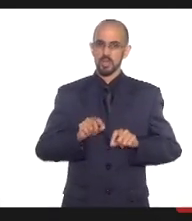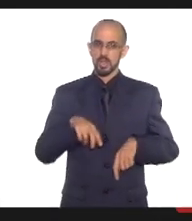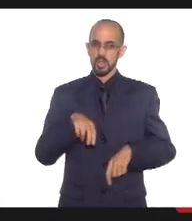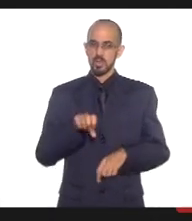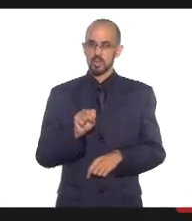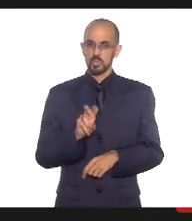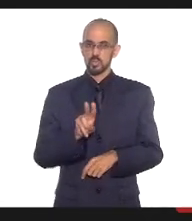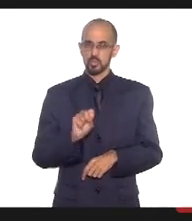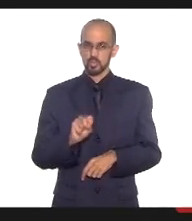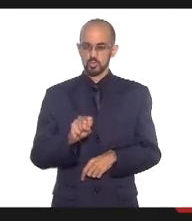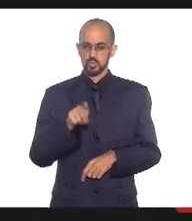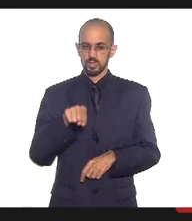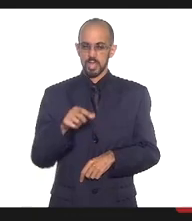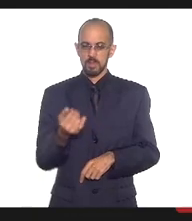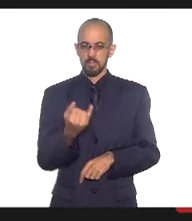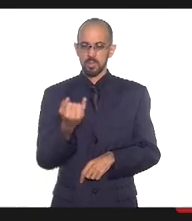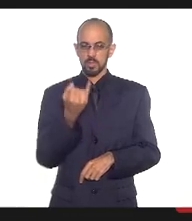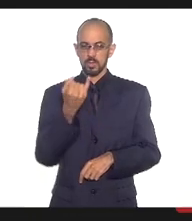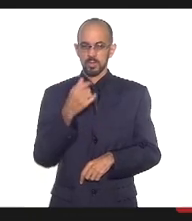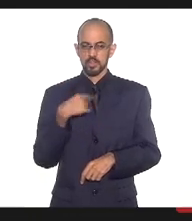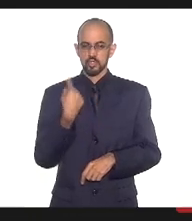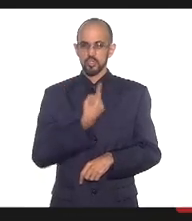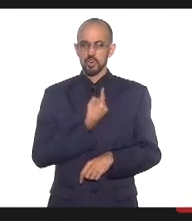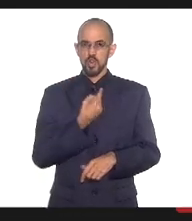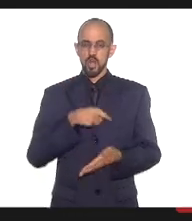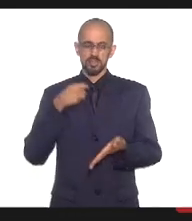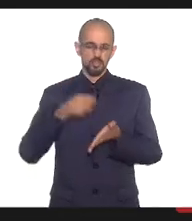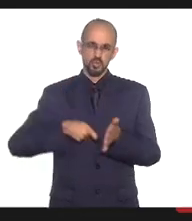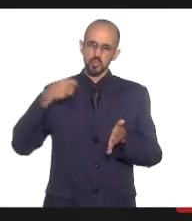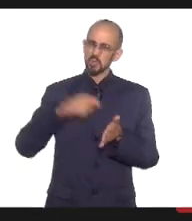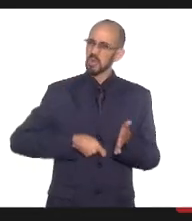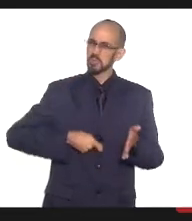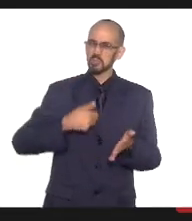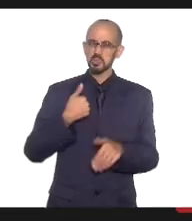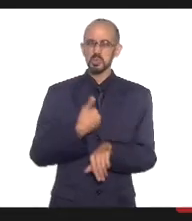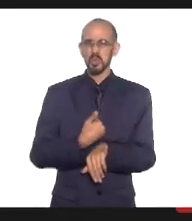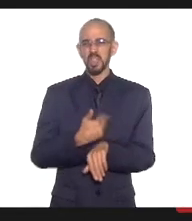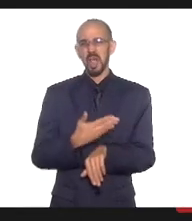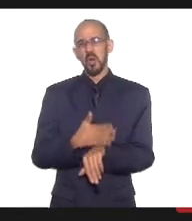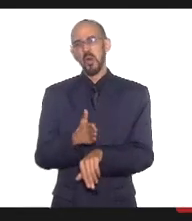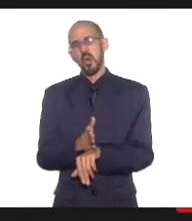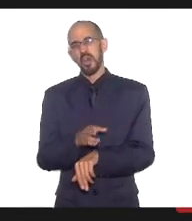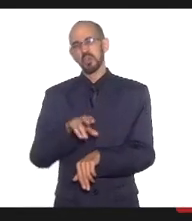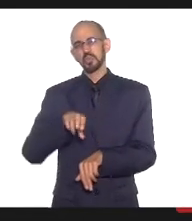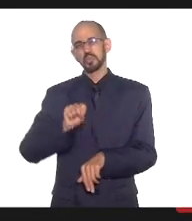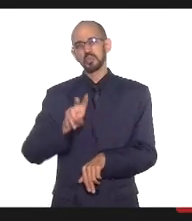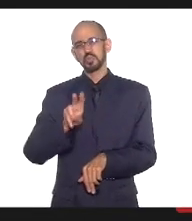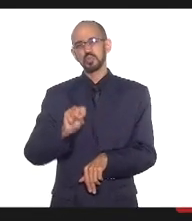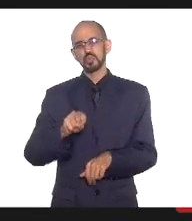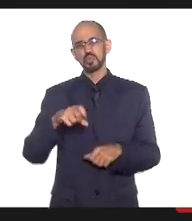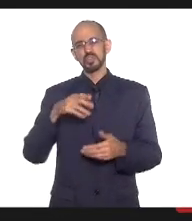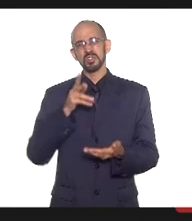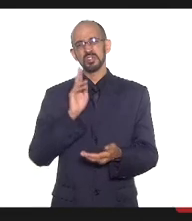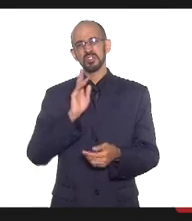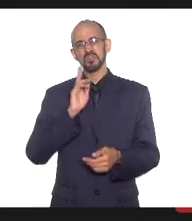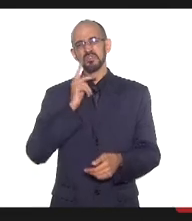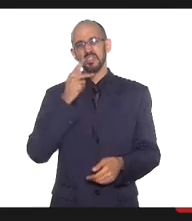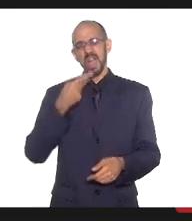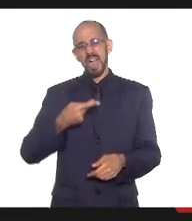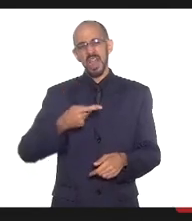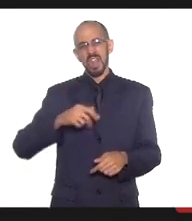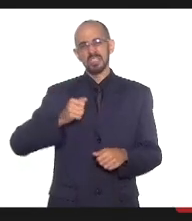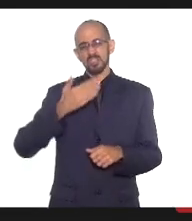SUS e é fundamental a gente bate nessa questão tempo todo a gente fala o tempo todo a gente pede